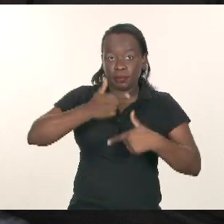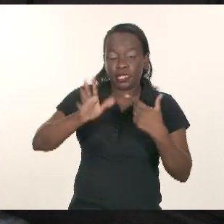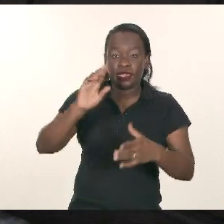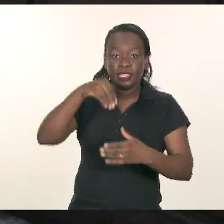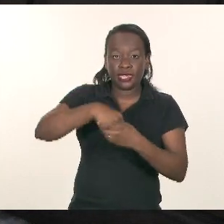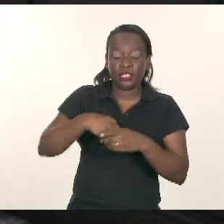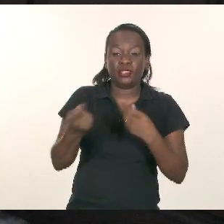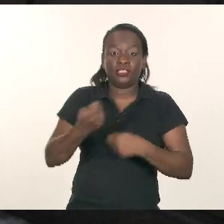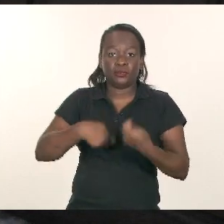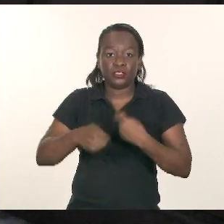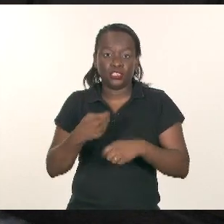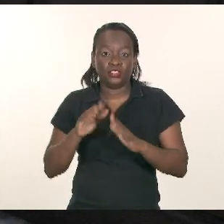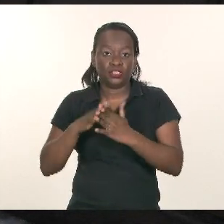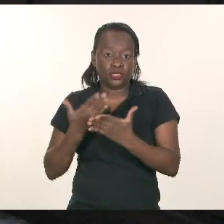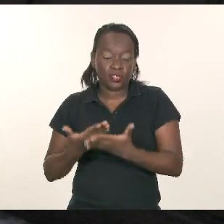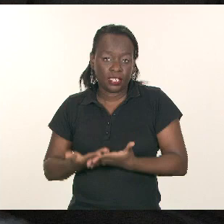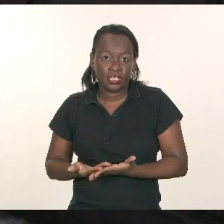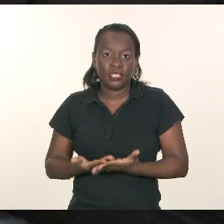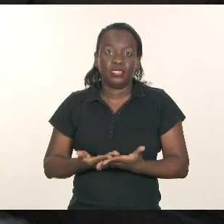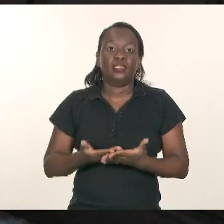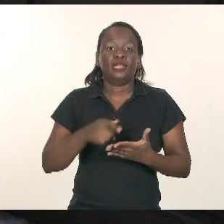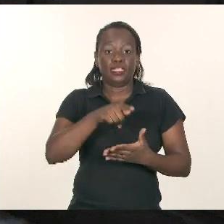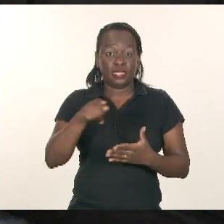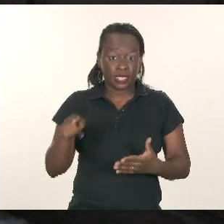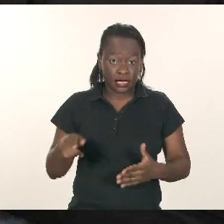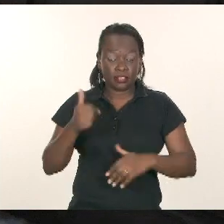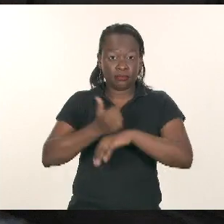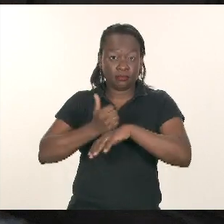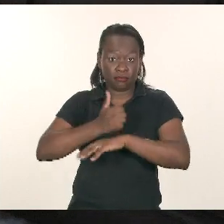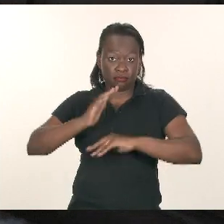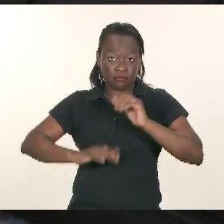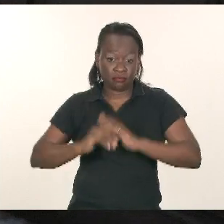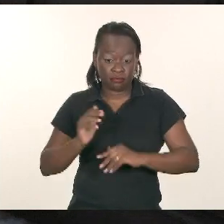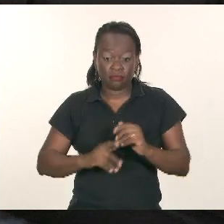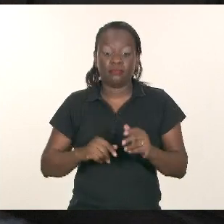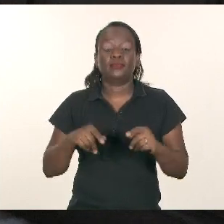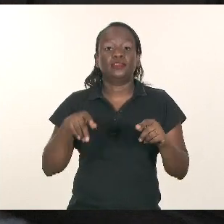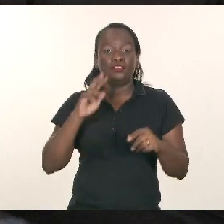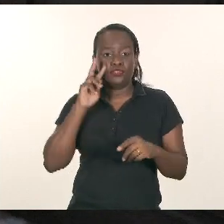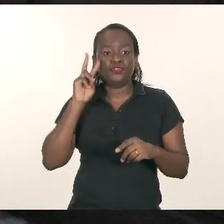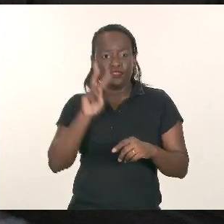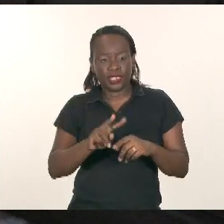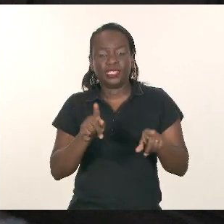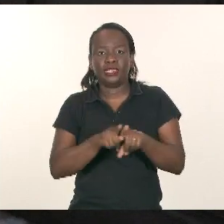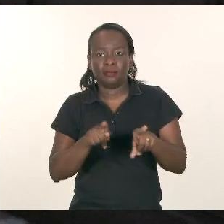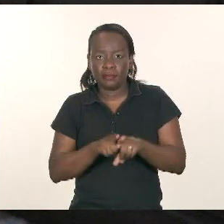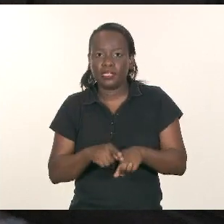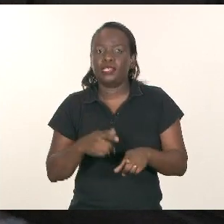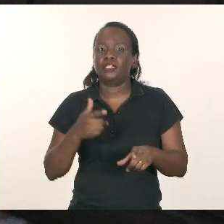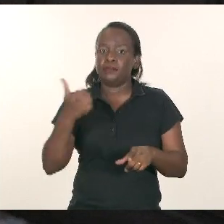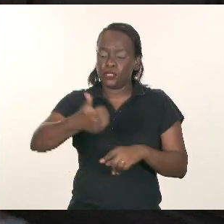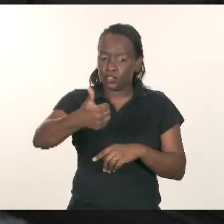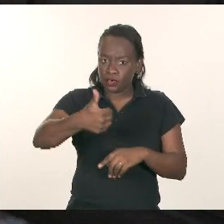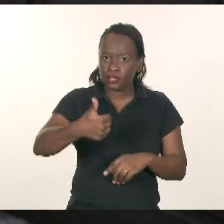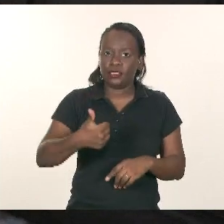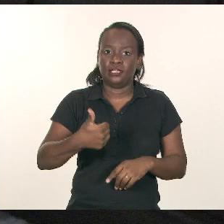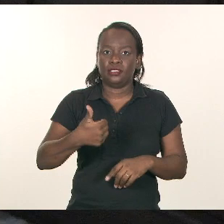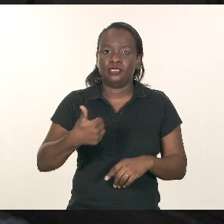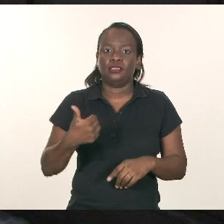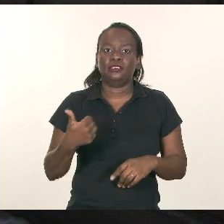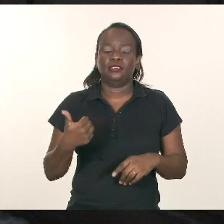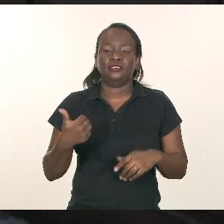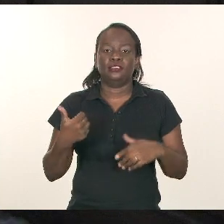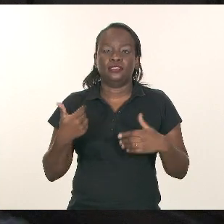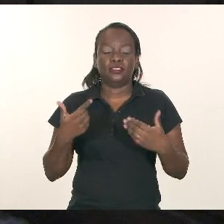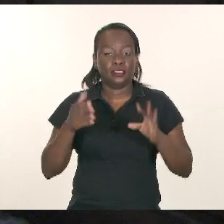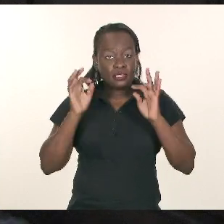área administrativa da escola, que esses profissionais sejam vistos em caráter prioritário,